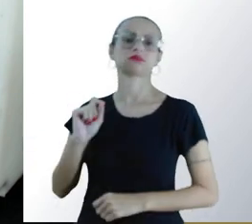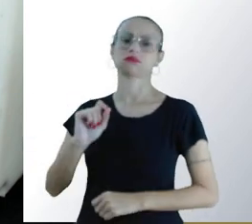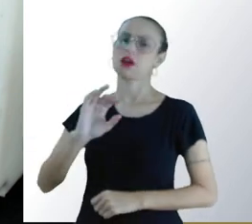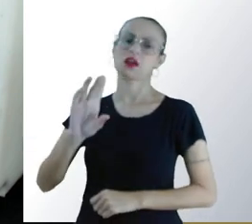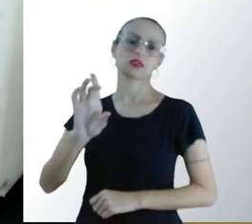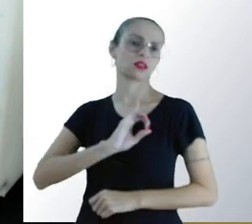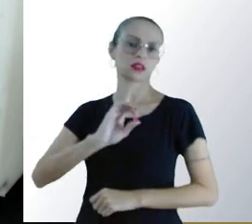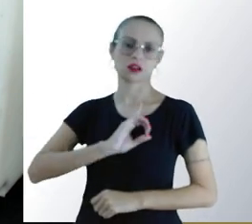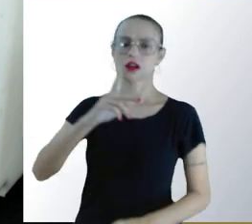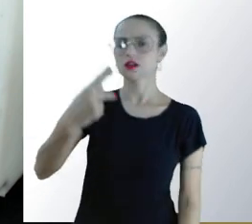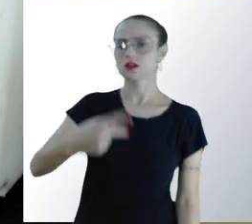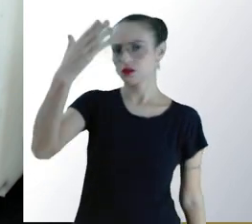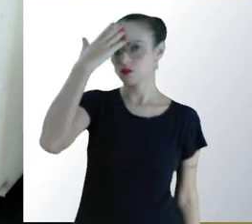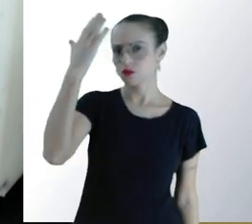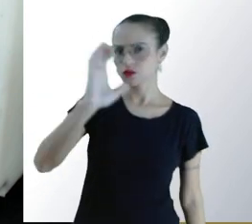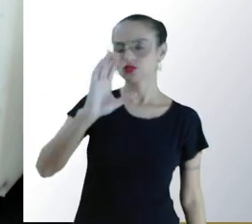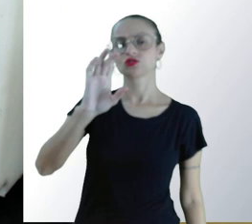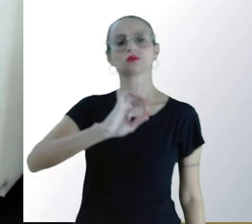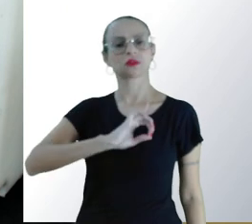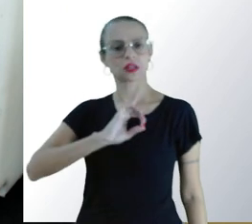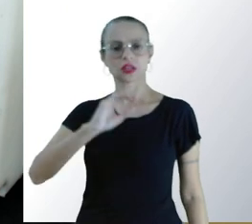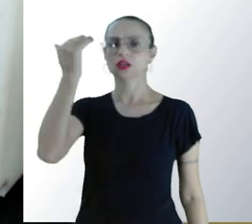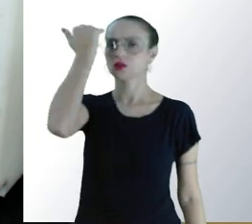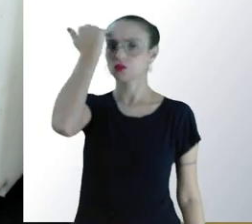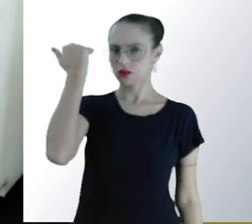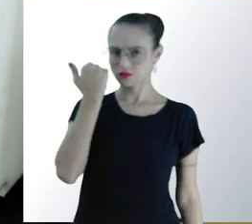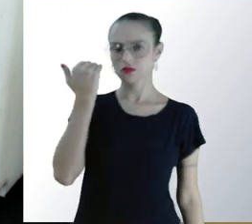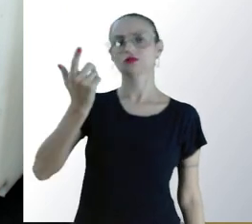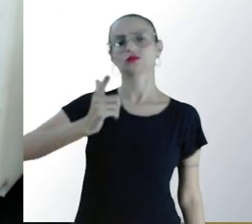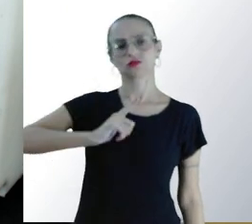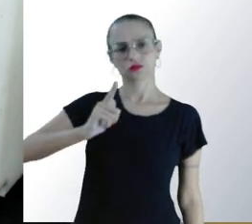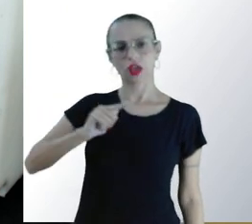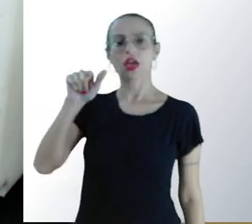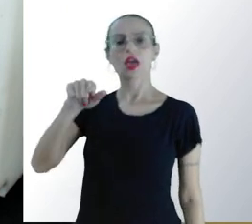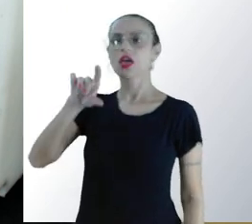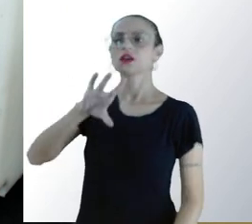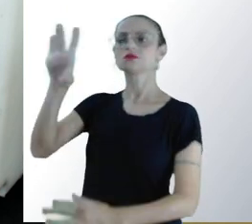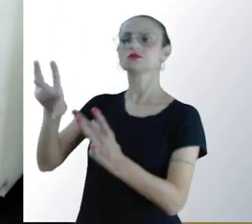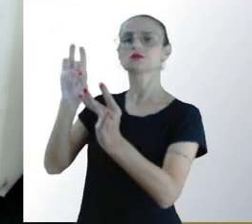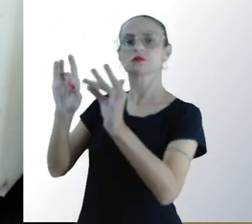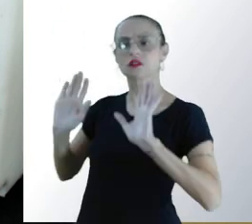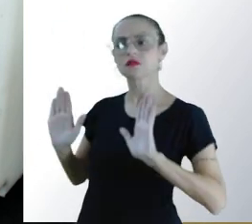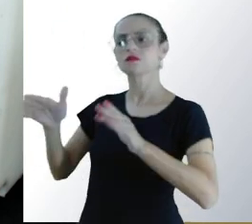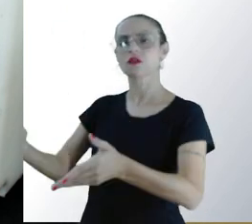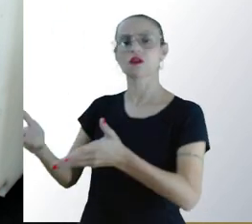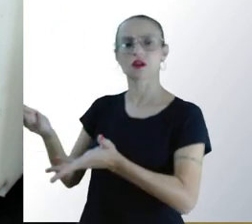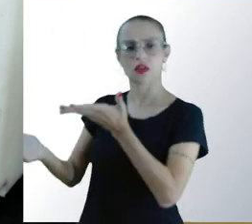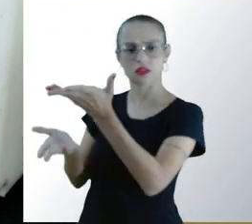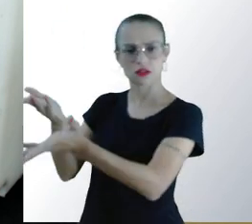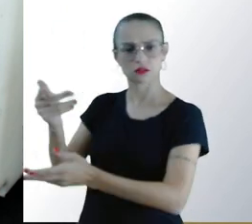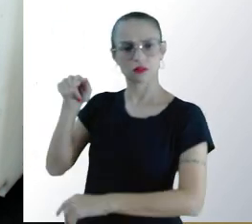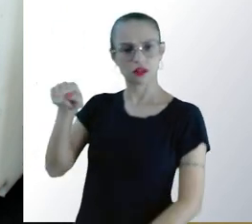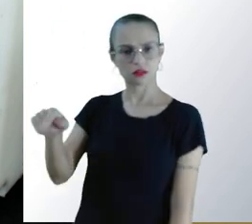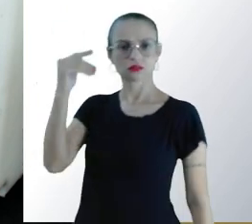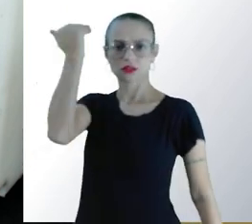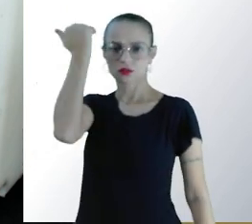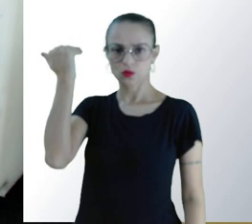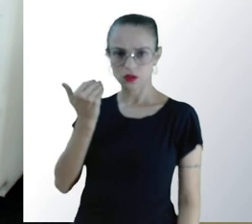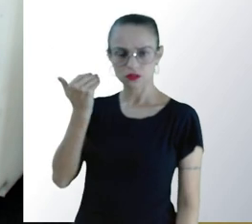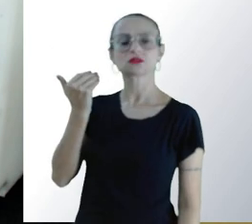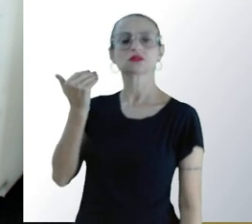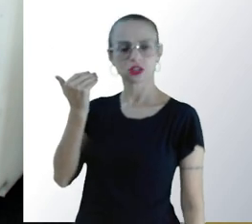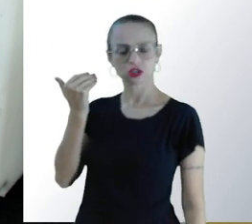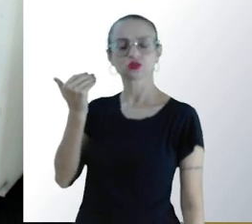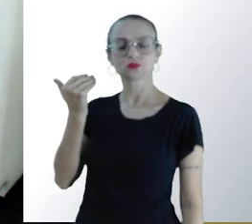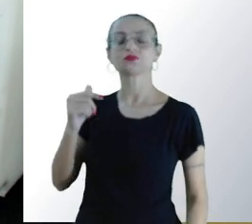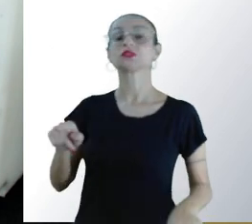próxima. Em Curitiba nós temos a delegacia do adolescente, né, que justamente é especializada no atendimento de situações envolvendo adolescentes em conflito